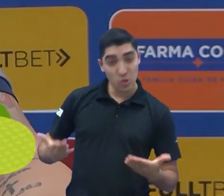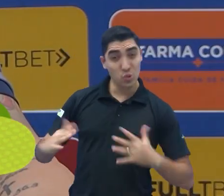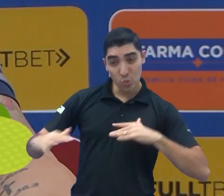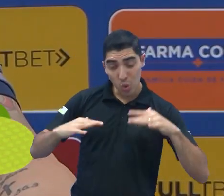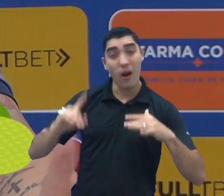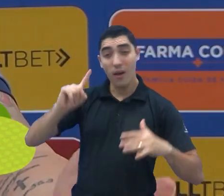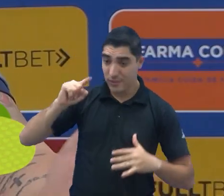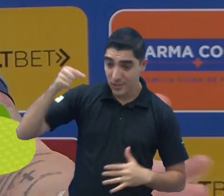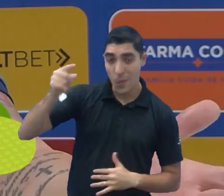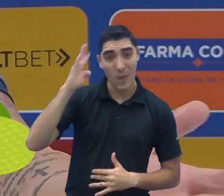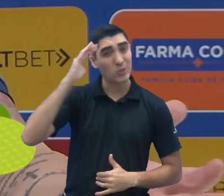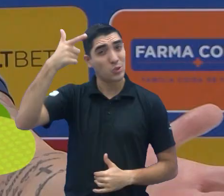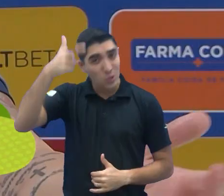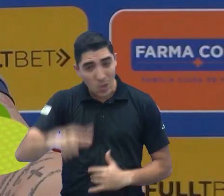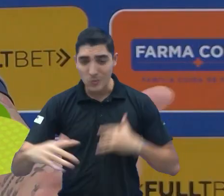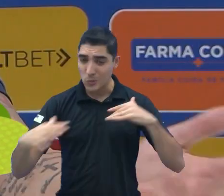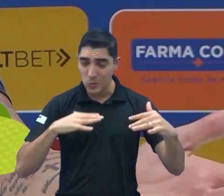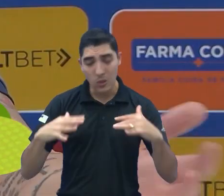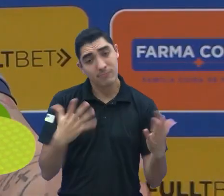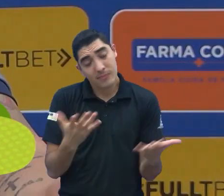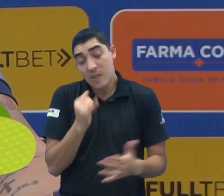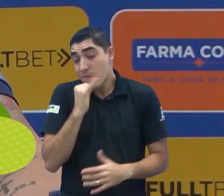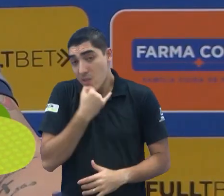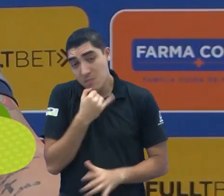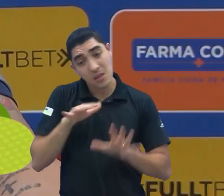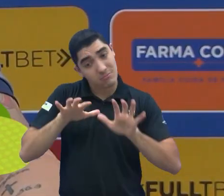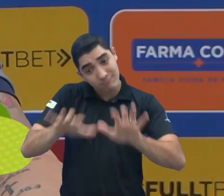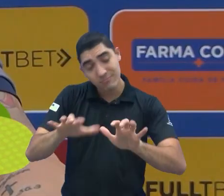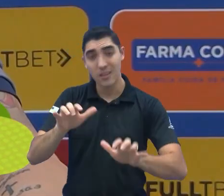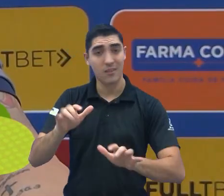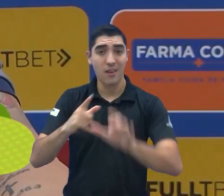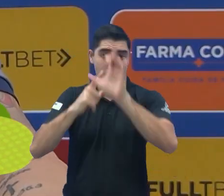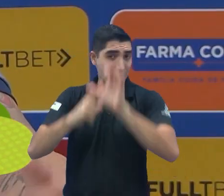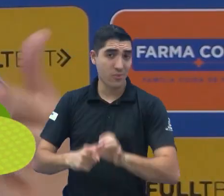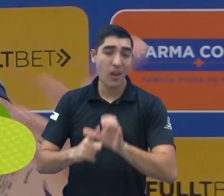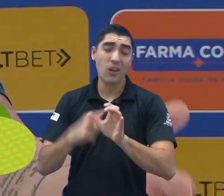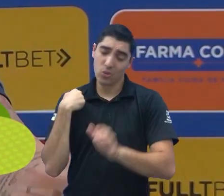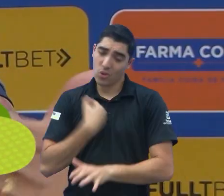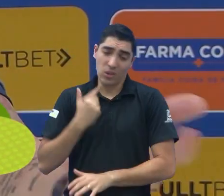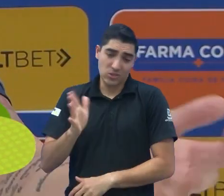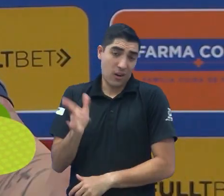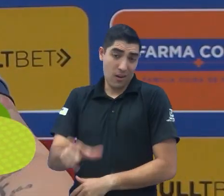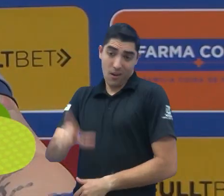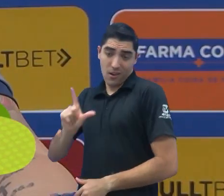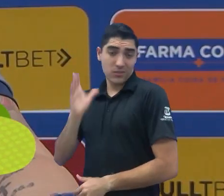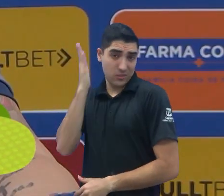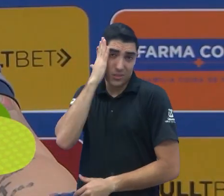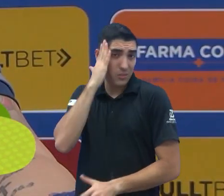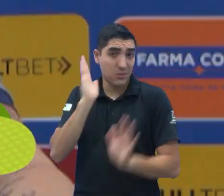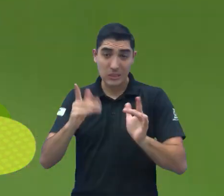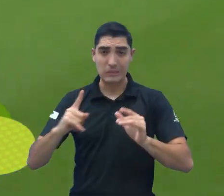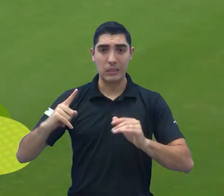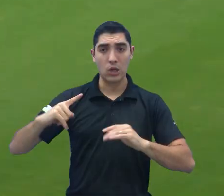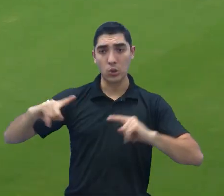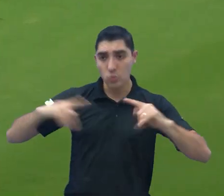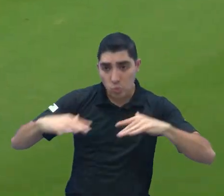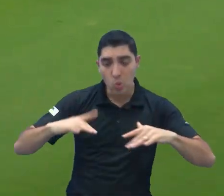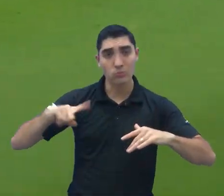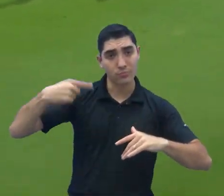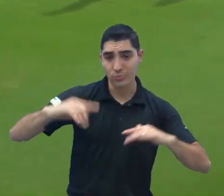máximo possível os atletas. Infelizmente é essa a realidade. A gente já sabia que ia ser assim, sobre jogo atrás de jogo. E é isso.